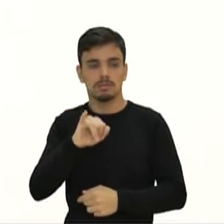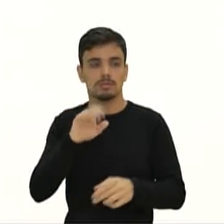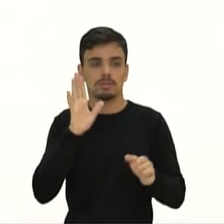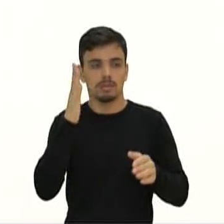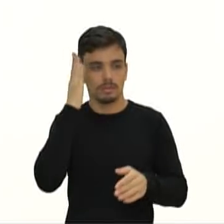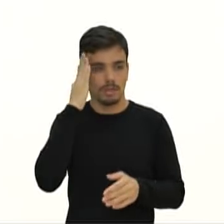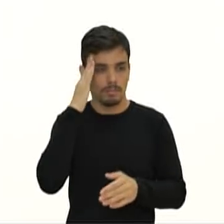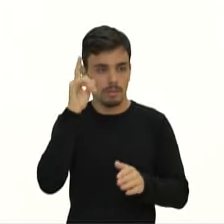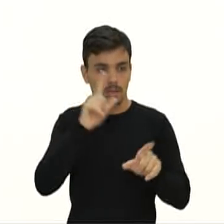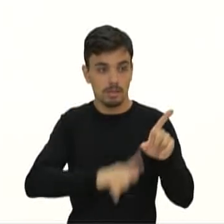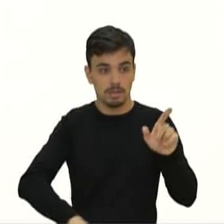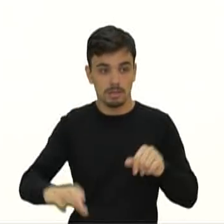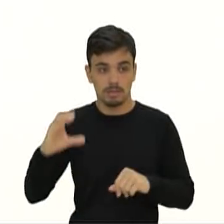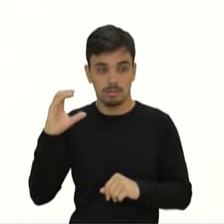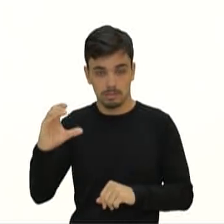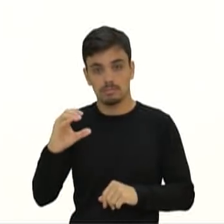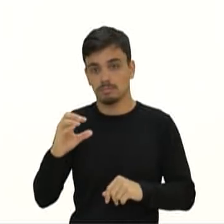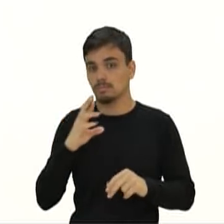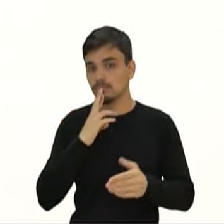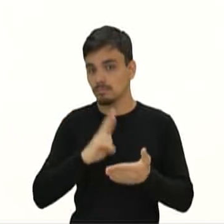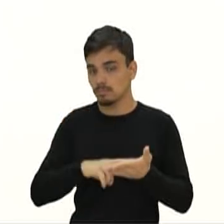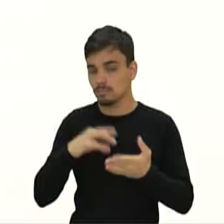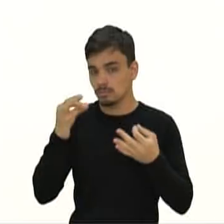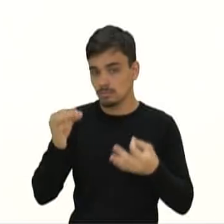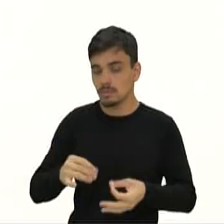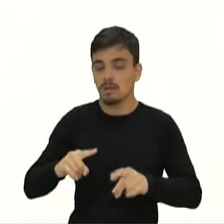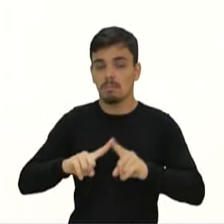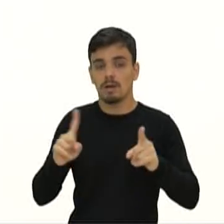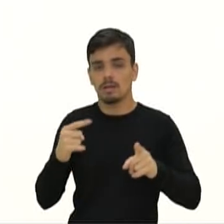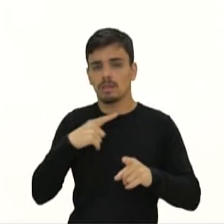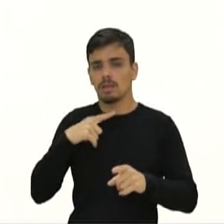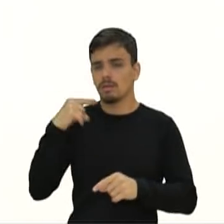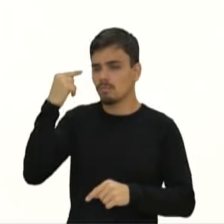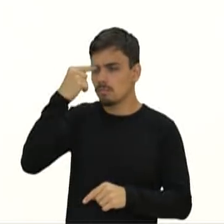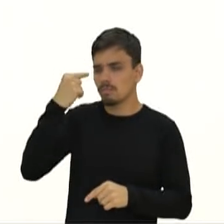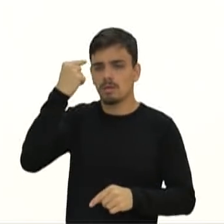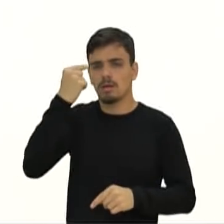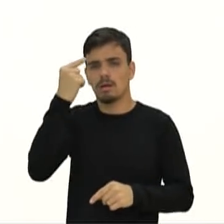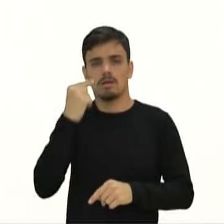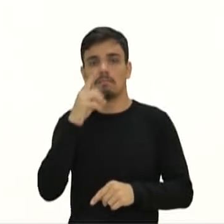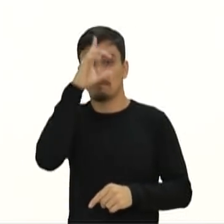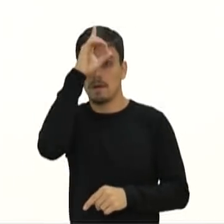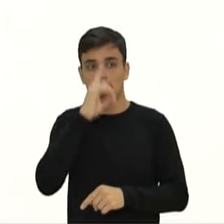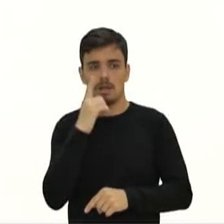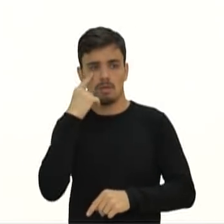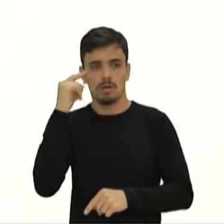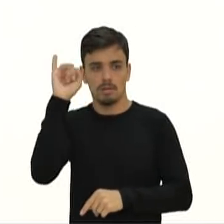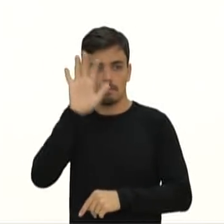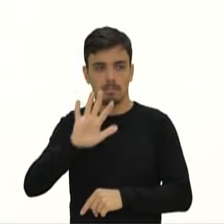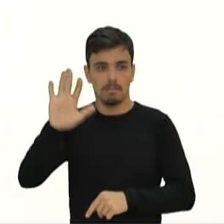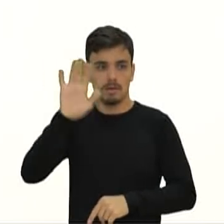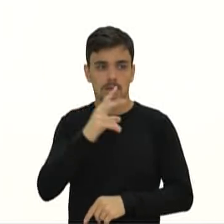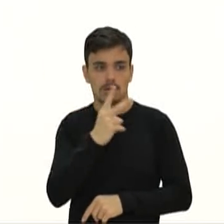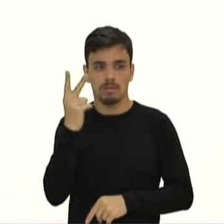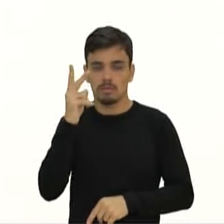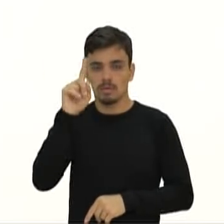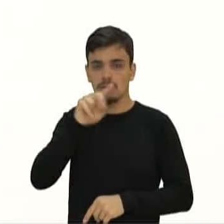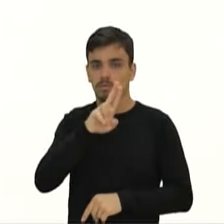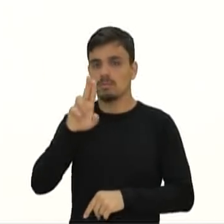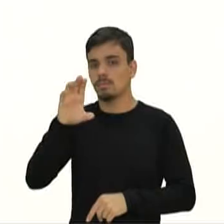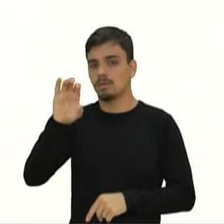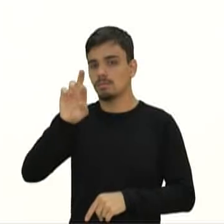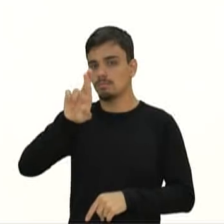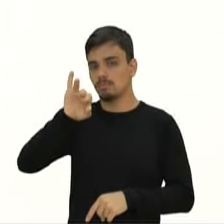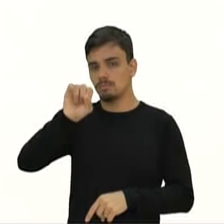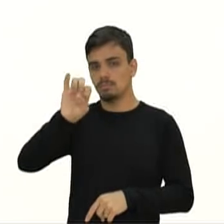que é a letra C. Mas aquela parte ali que está circulada em amarelo, indicado como 2, temos então cristalino,